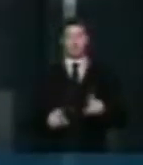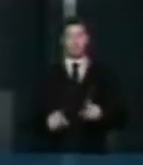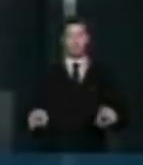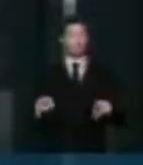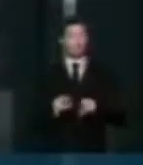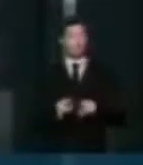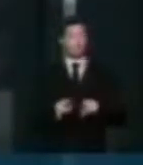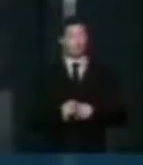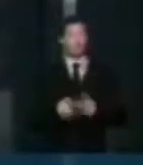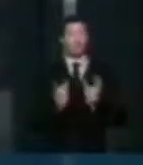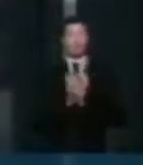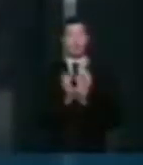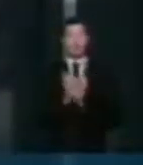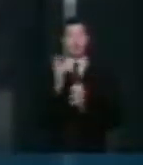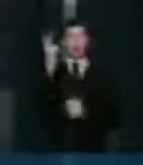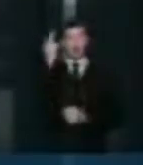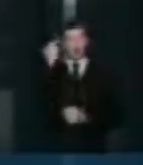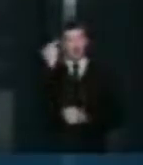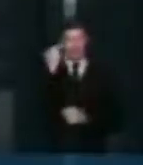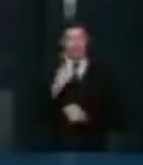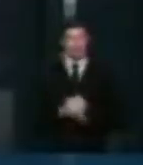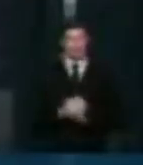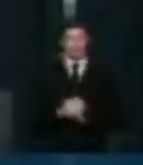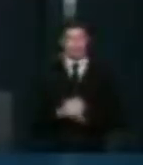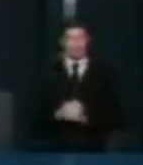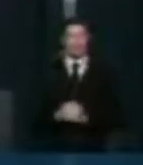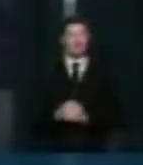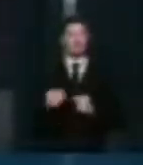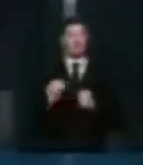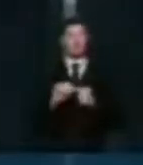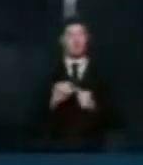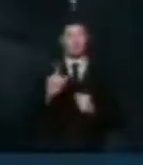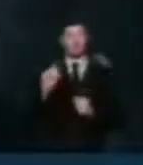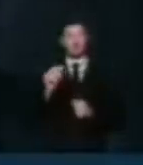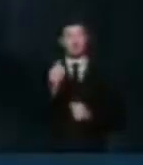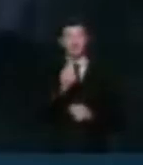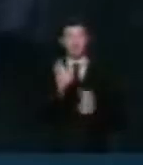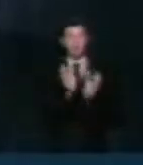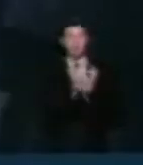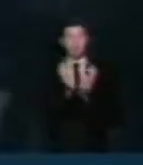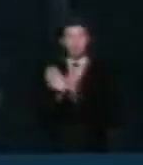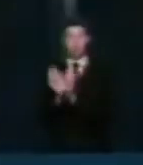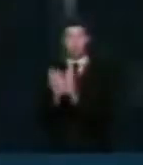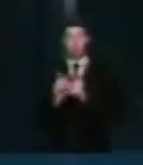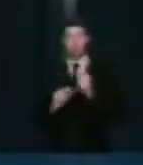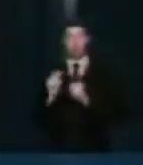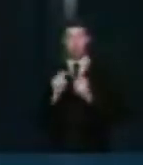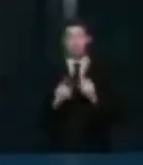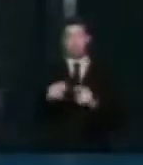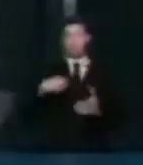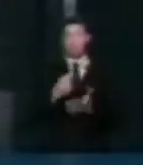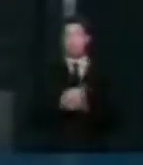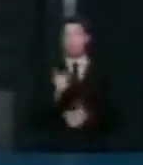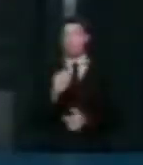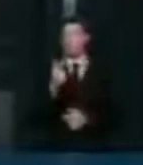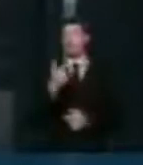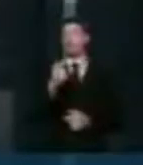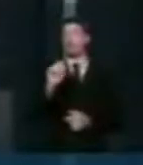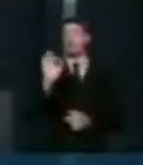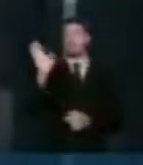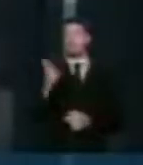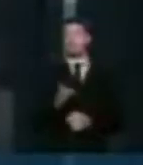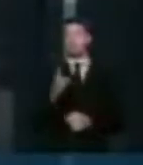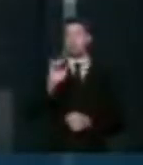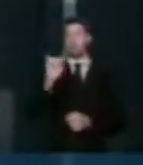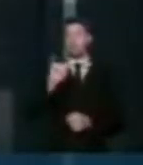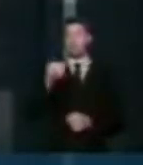Páscoa trouxe o seguinte: empresas de 15 setores da economia deixarão de pagar 20% de INSS sobre a